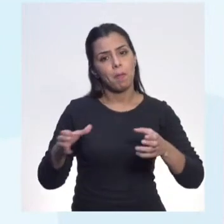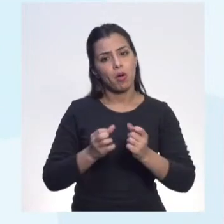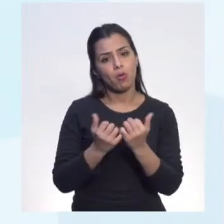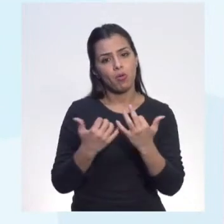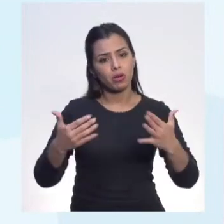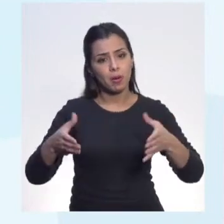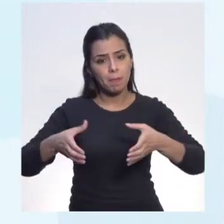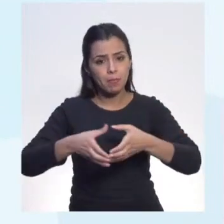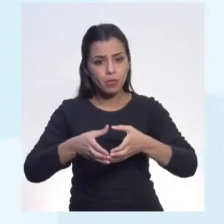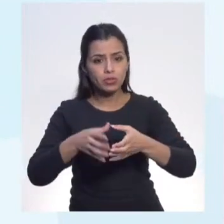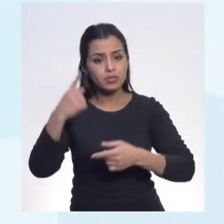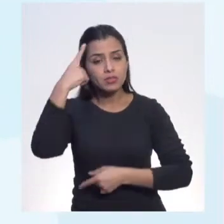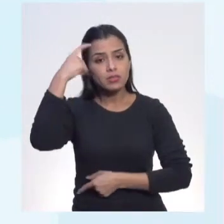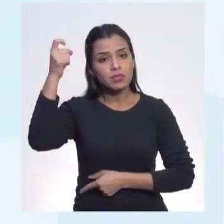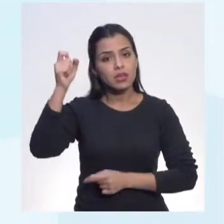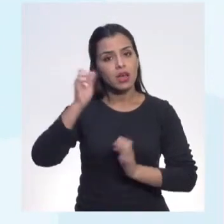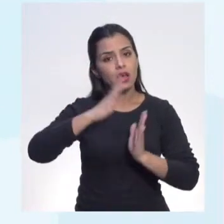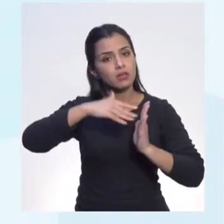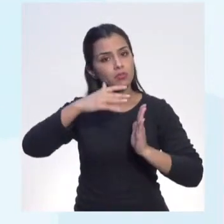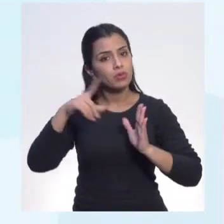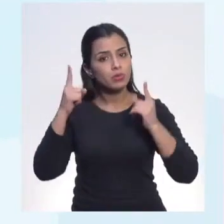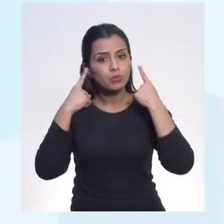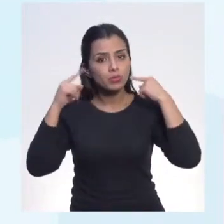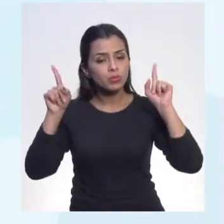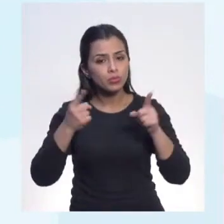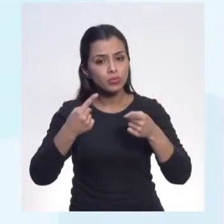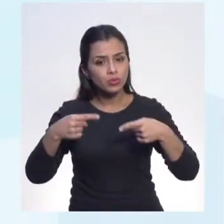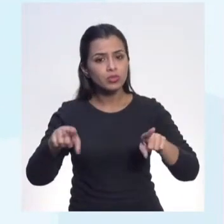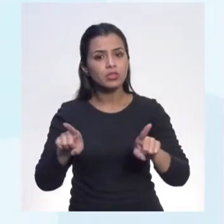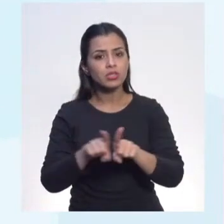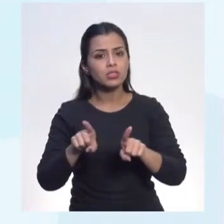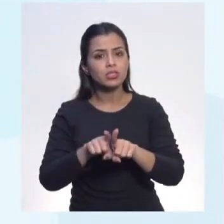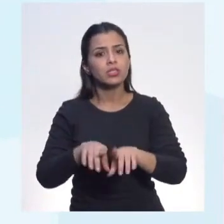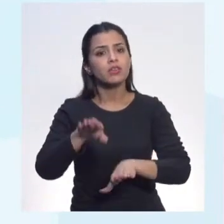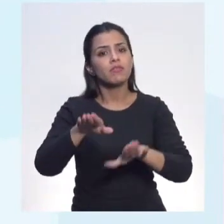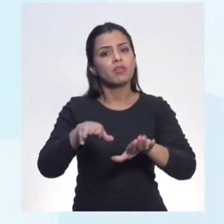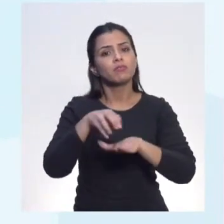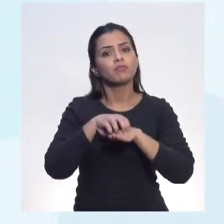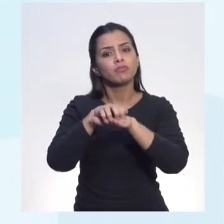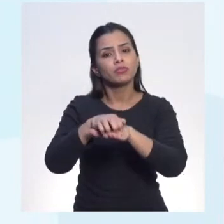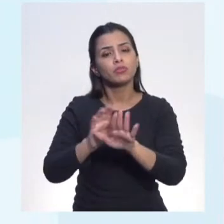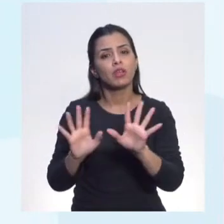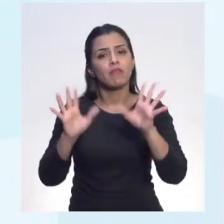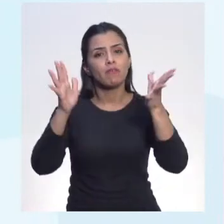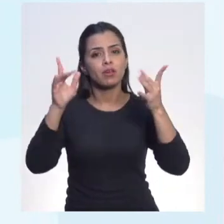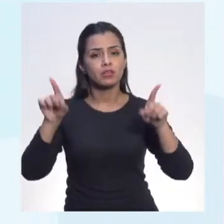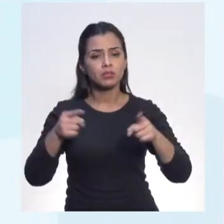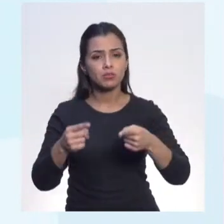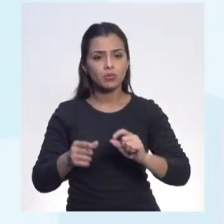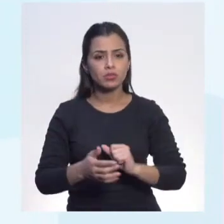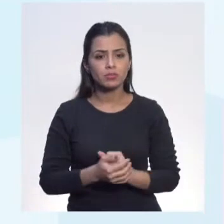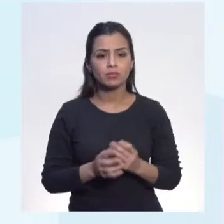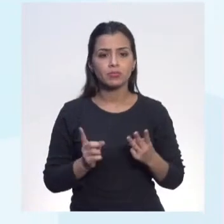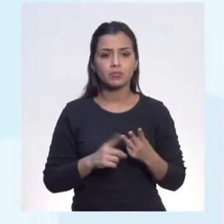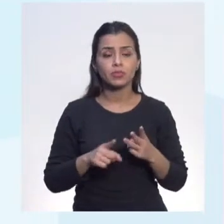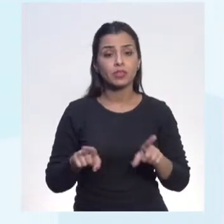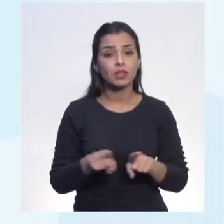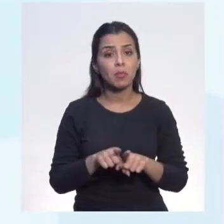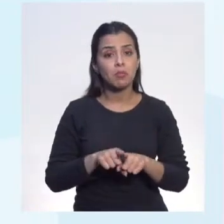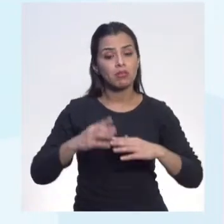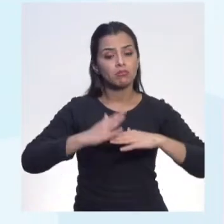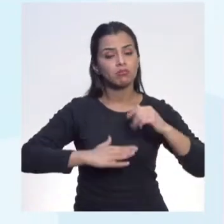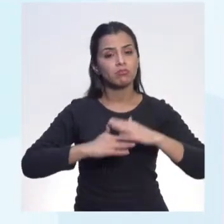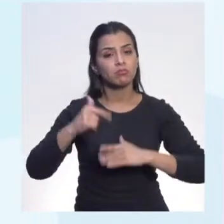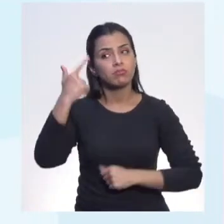bandas, criar composições, melodias e arranjos, dirigir grupos vocais, instrumentais ou eventos musicais. E podem ainda ser produtores